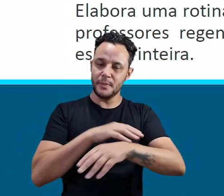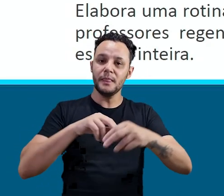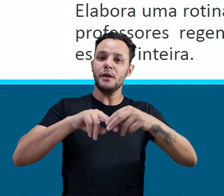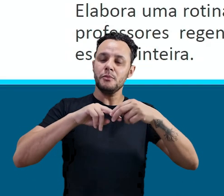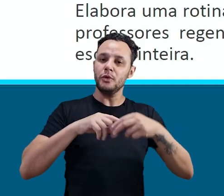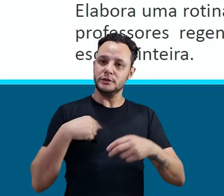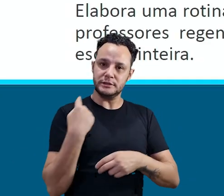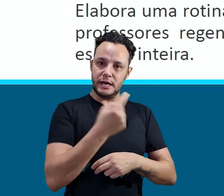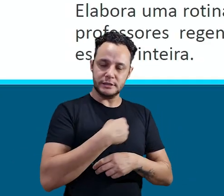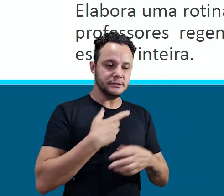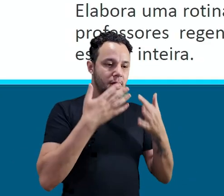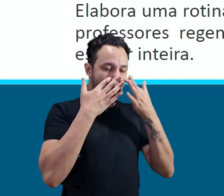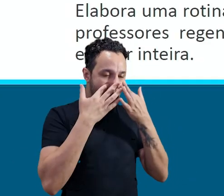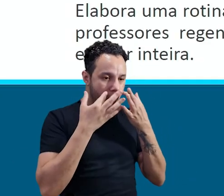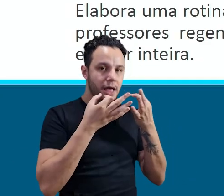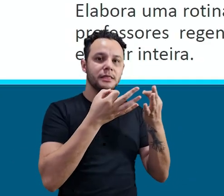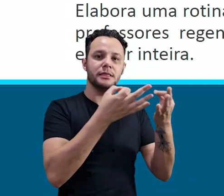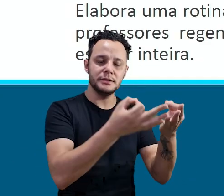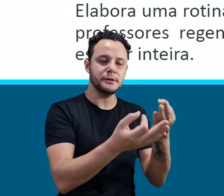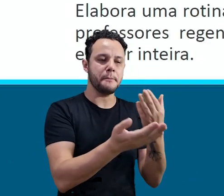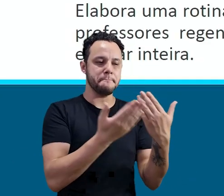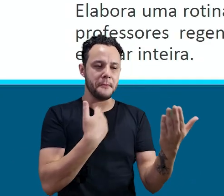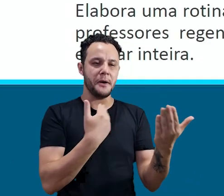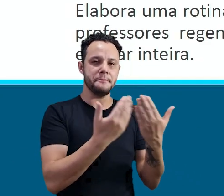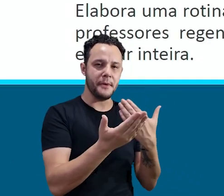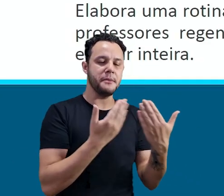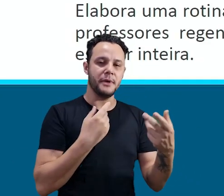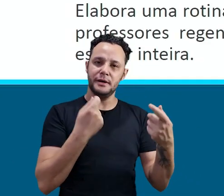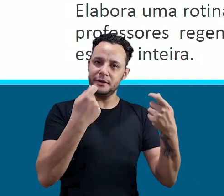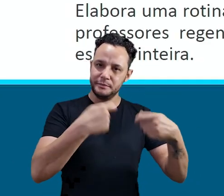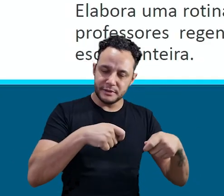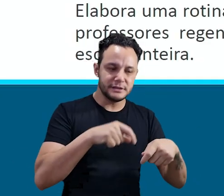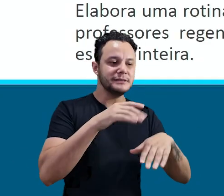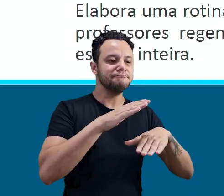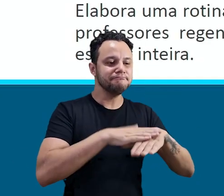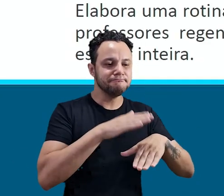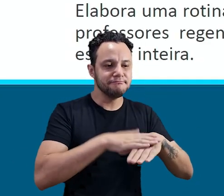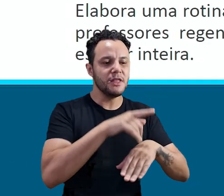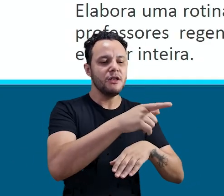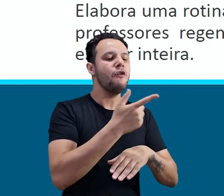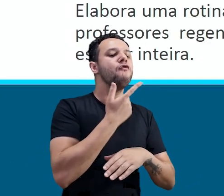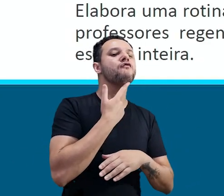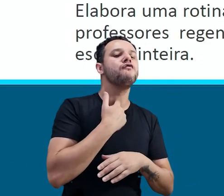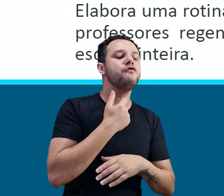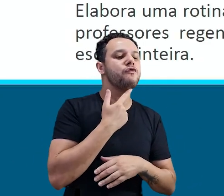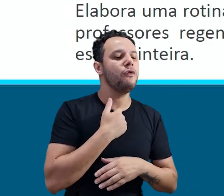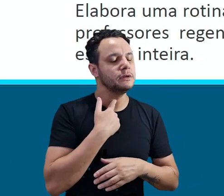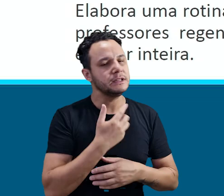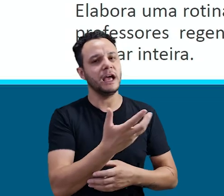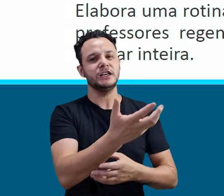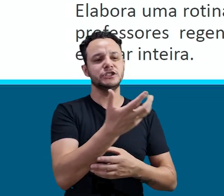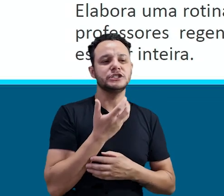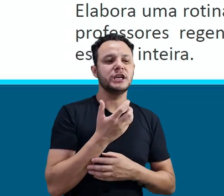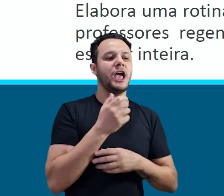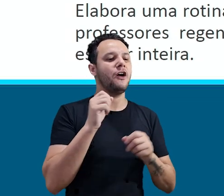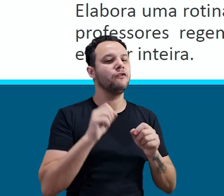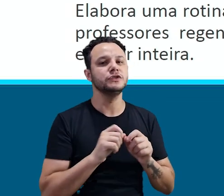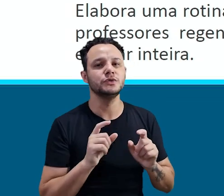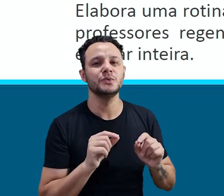dele, então é fundamental que a gente ouça essa criança, esse adolescente nos seus desejos, nos seus anseios, nas